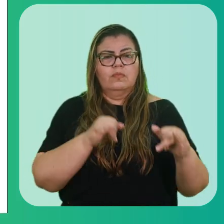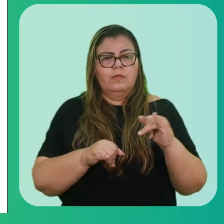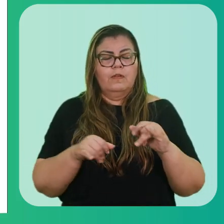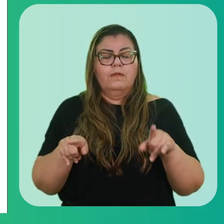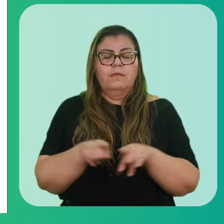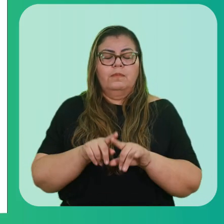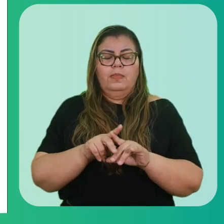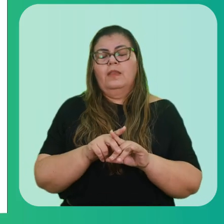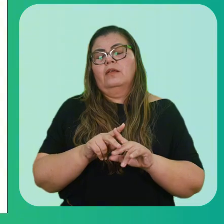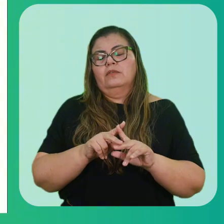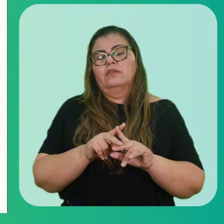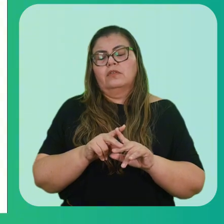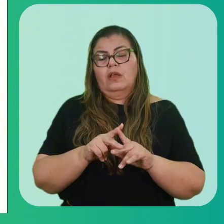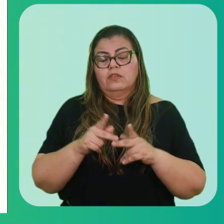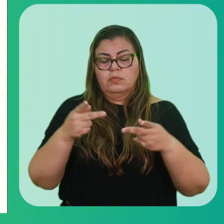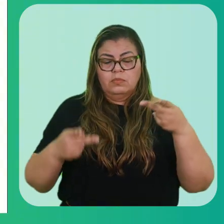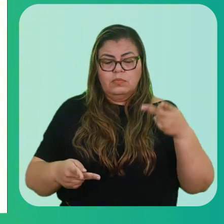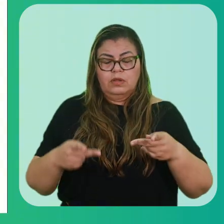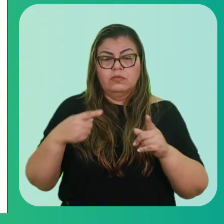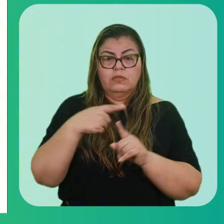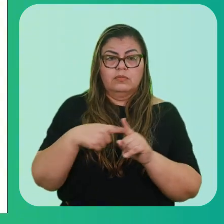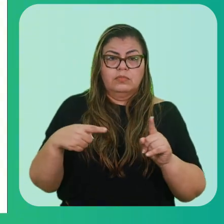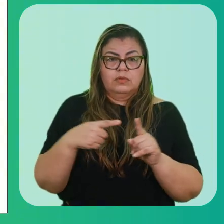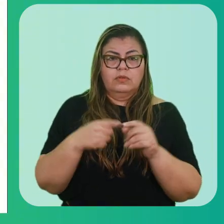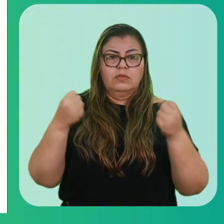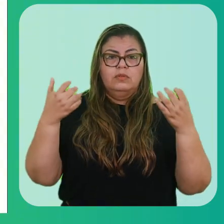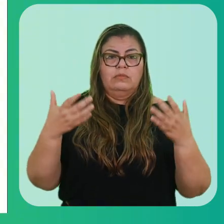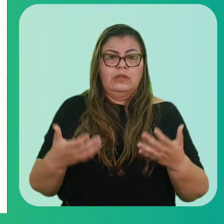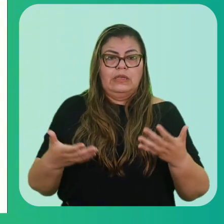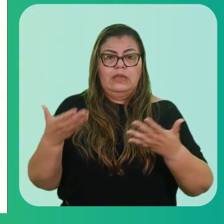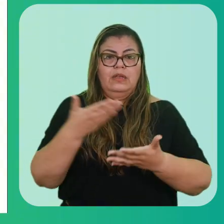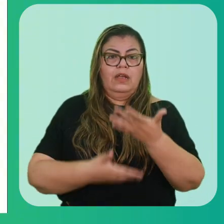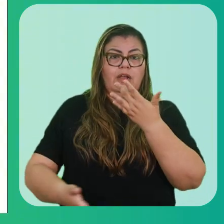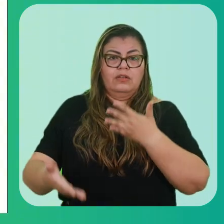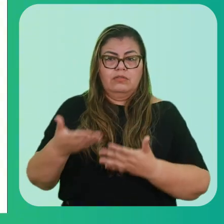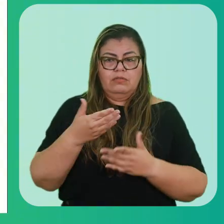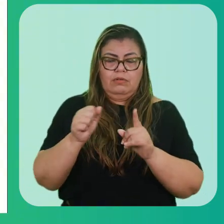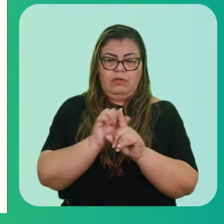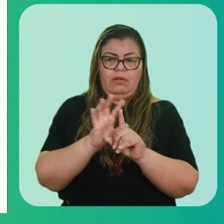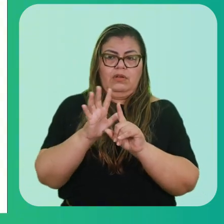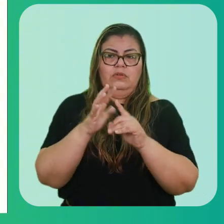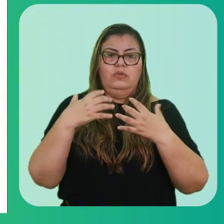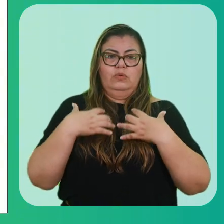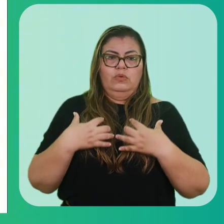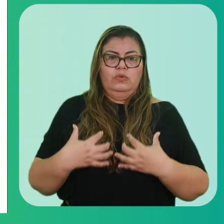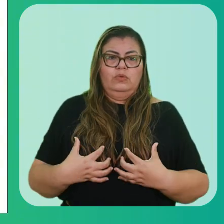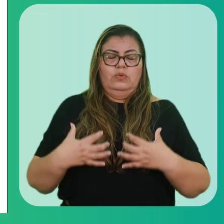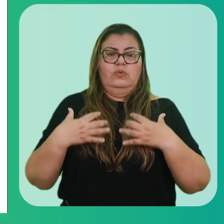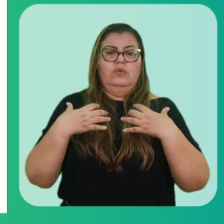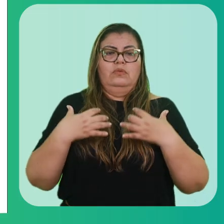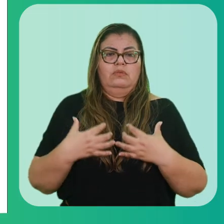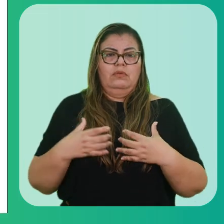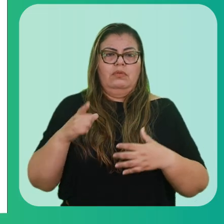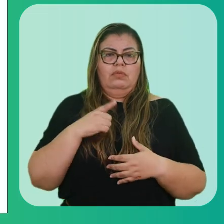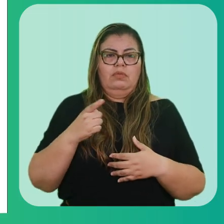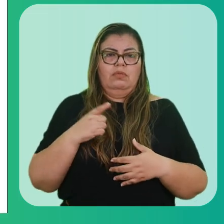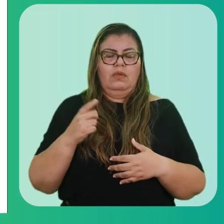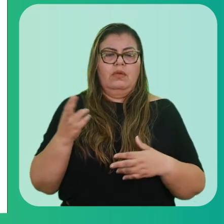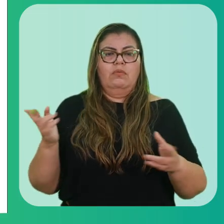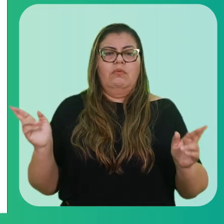Pressões parciais, então, explicam a troca gasosa nos alvéolos. E nós temos aí uma integração entre